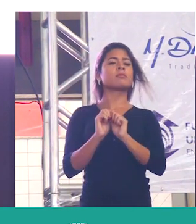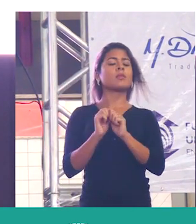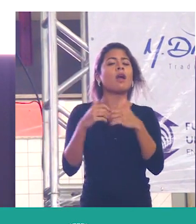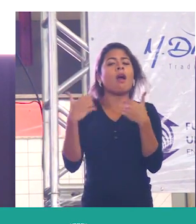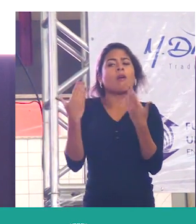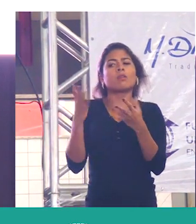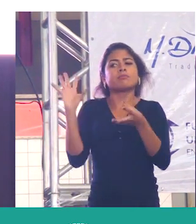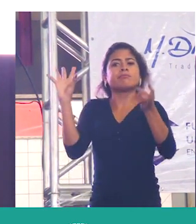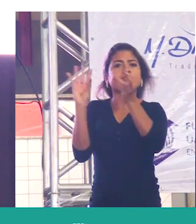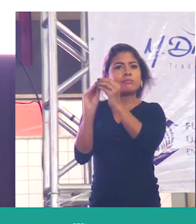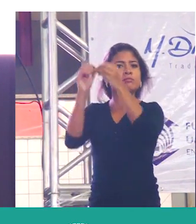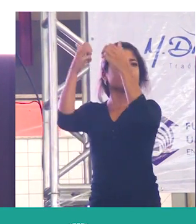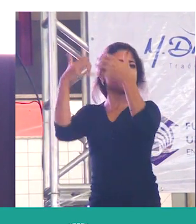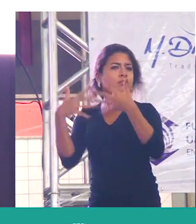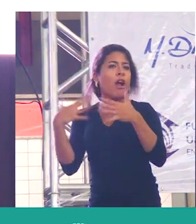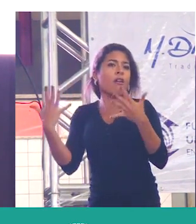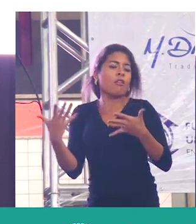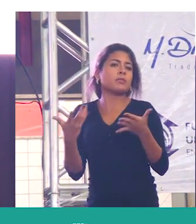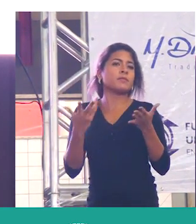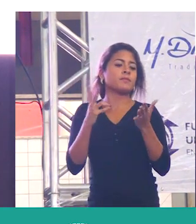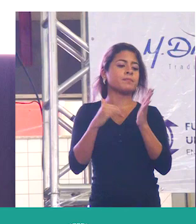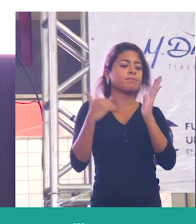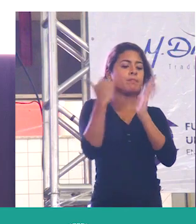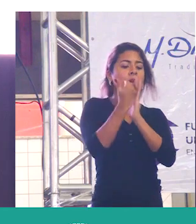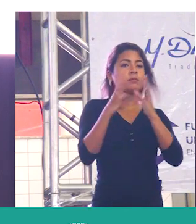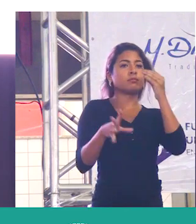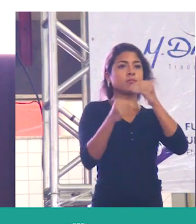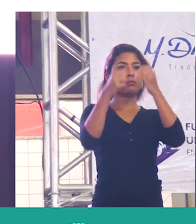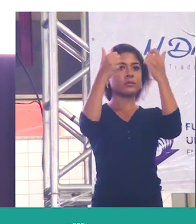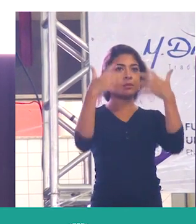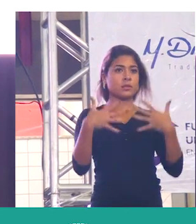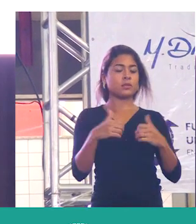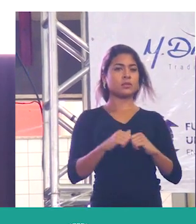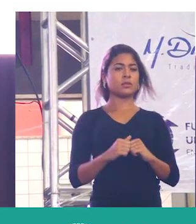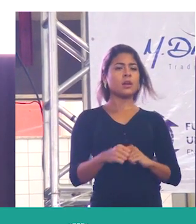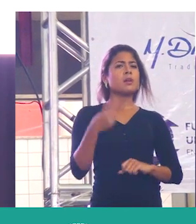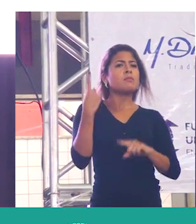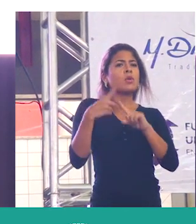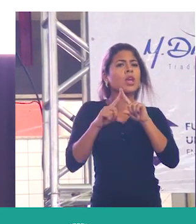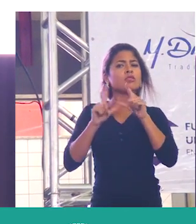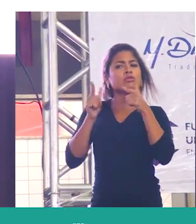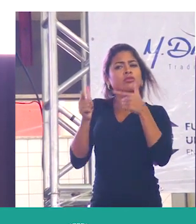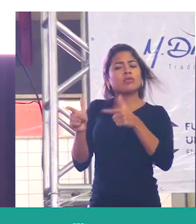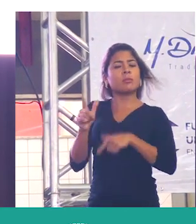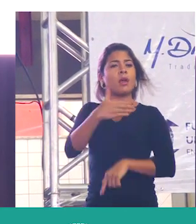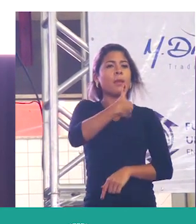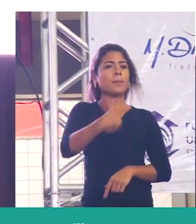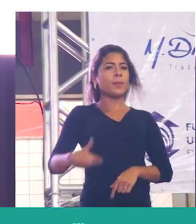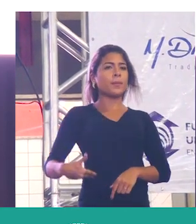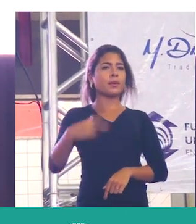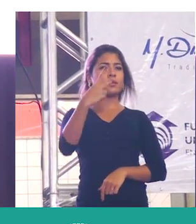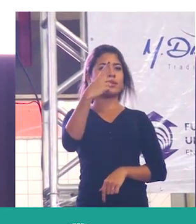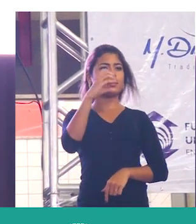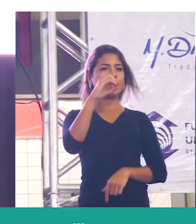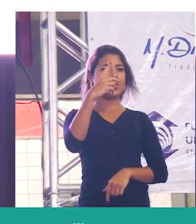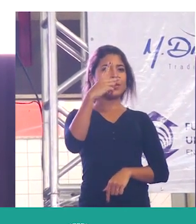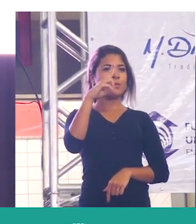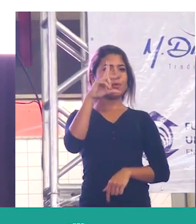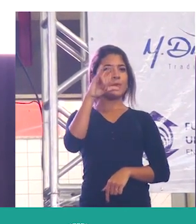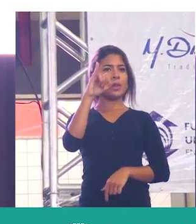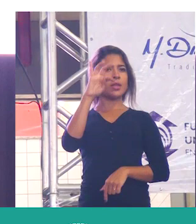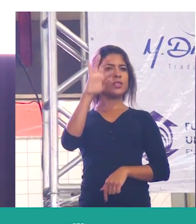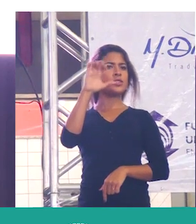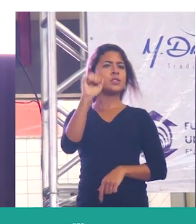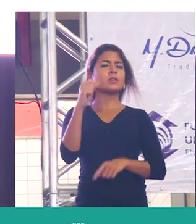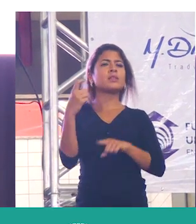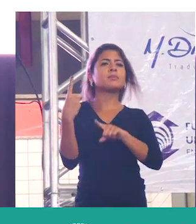apresentação para vocês. Por que é que ela se chama de República Populista? Porque populismo, que é